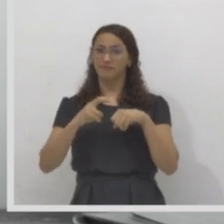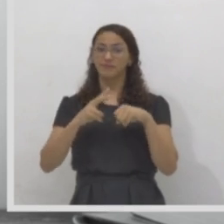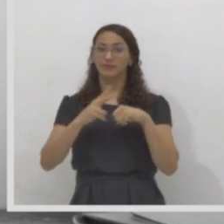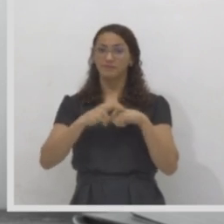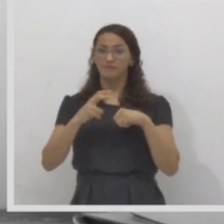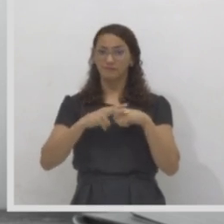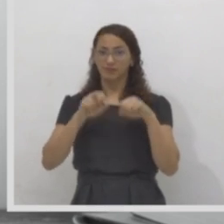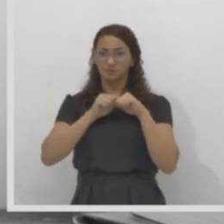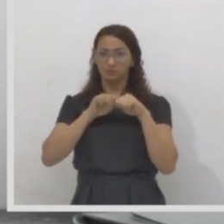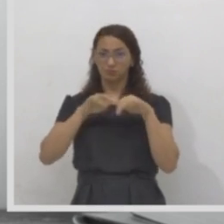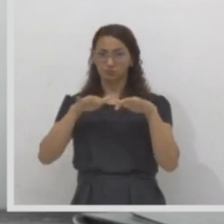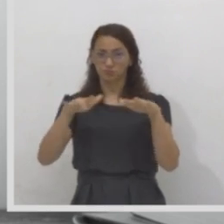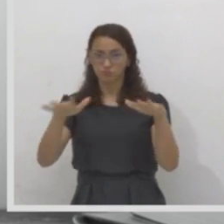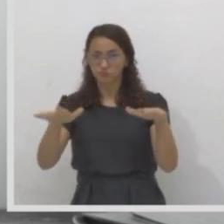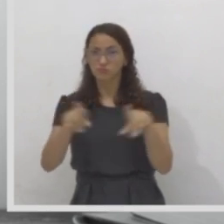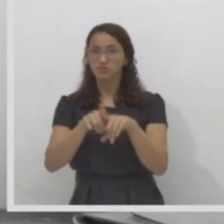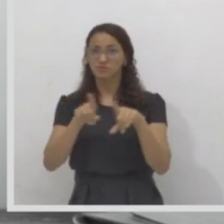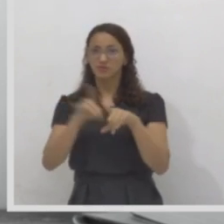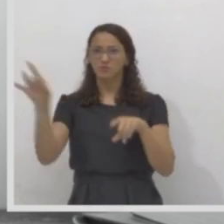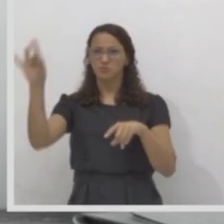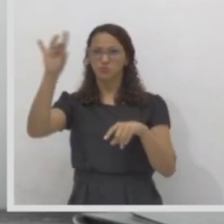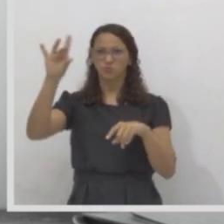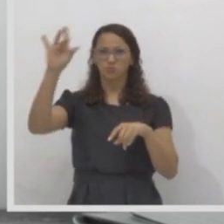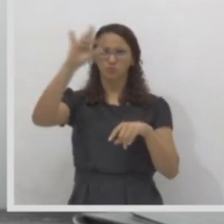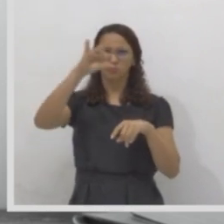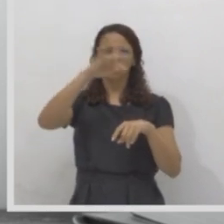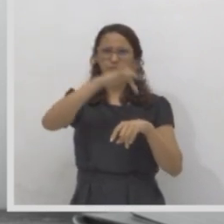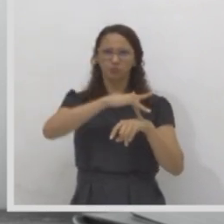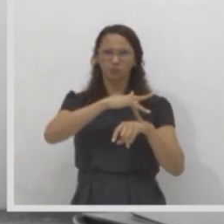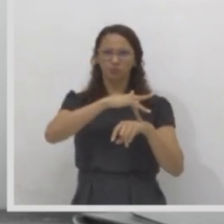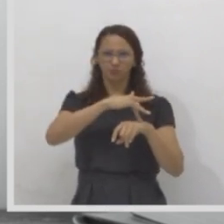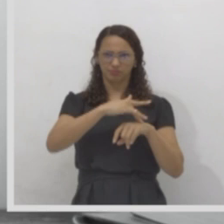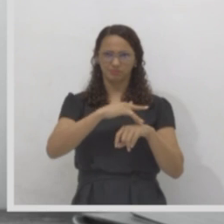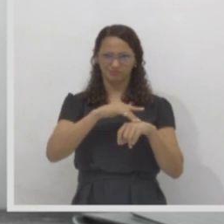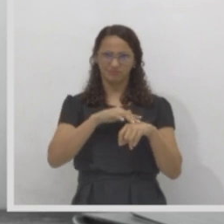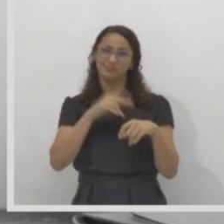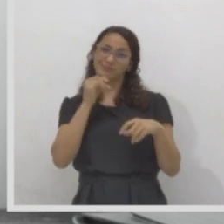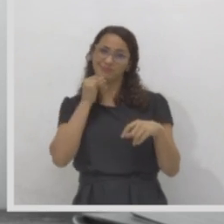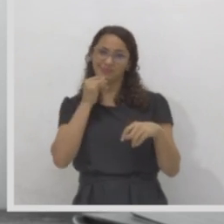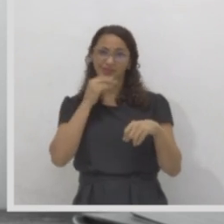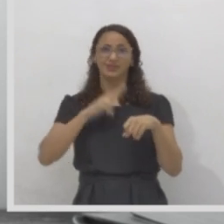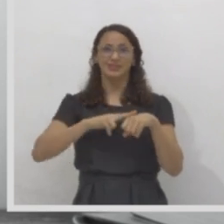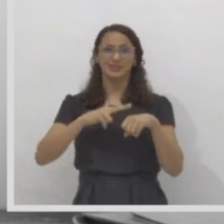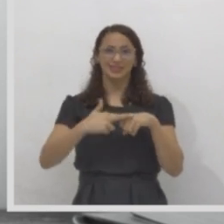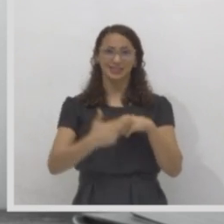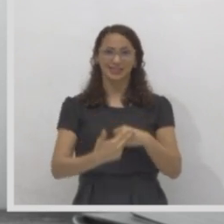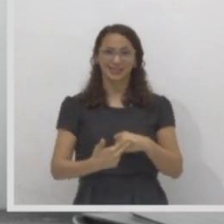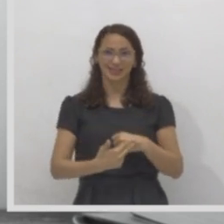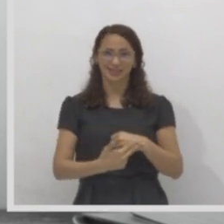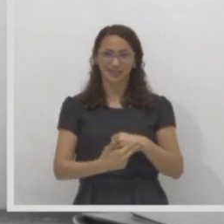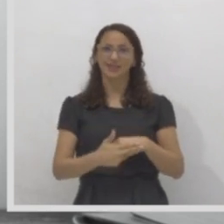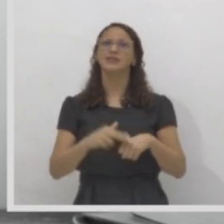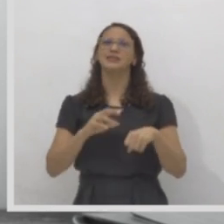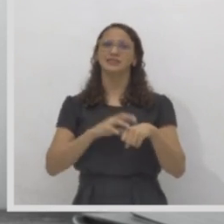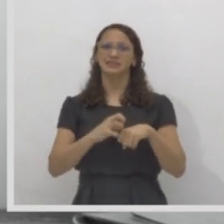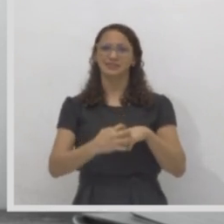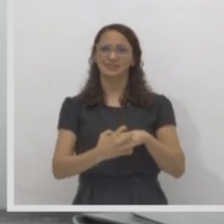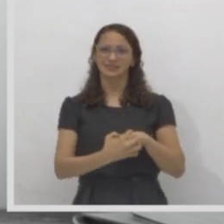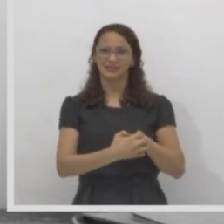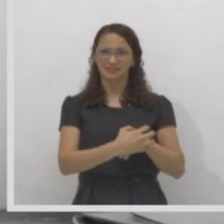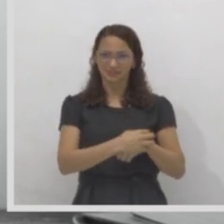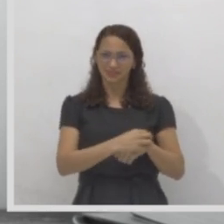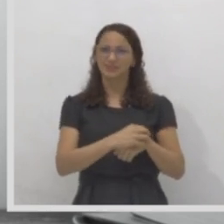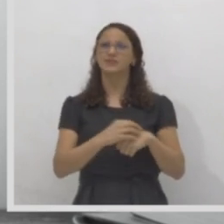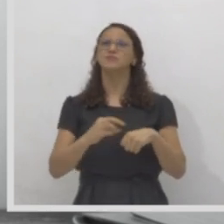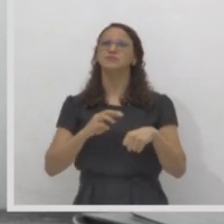pelo Aedes aegypti, como a dengue, zika, chikungunya e a febre amarela.